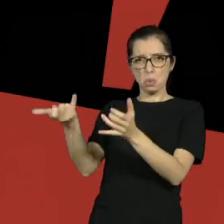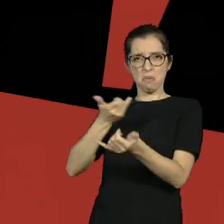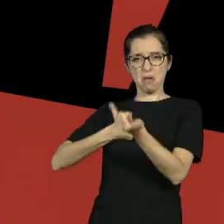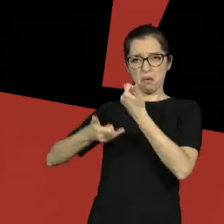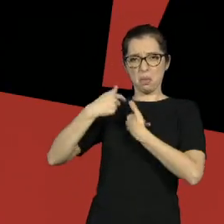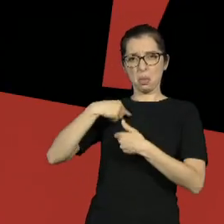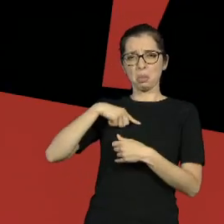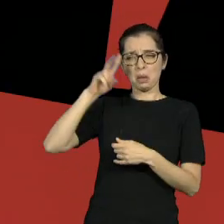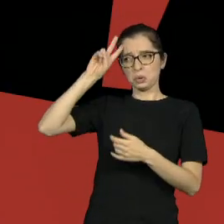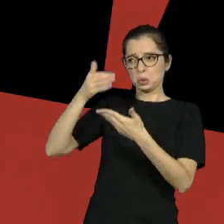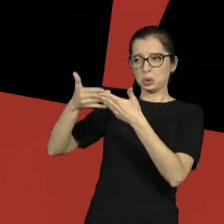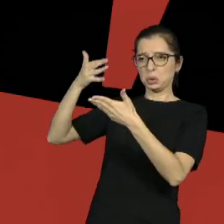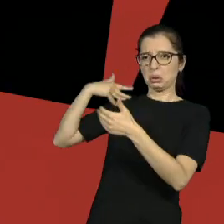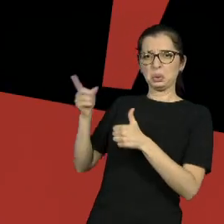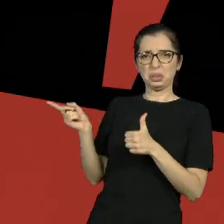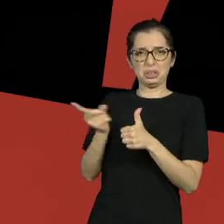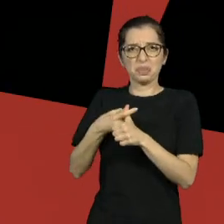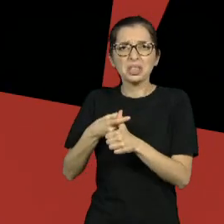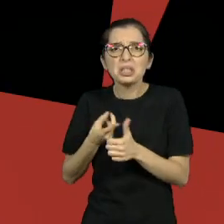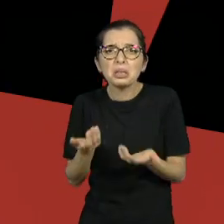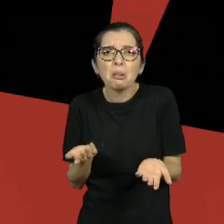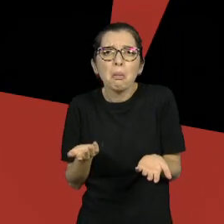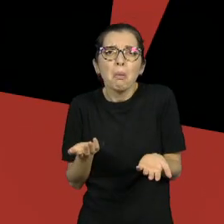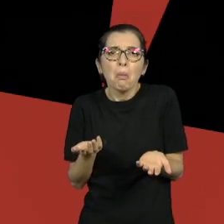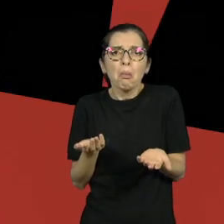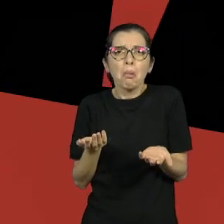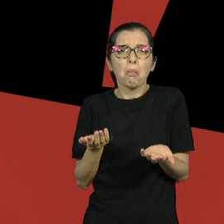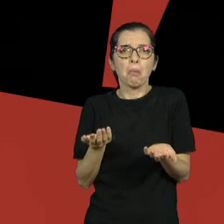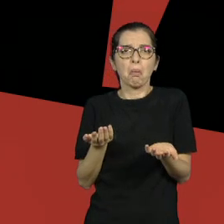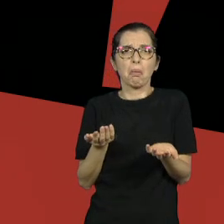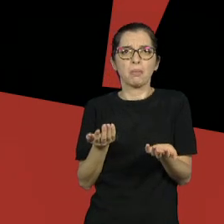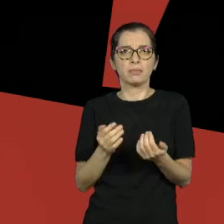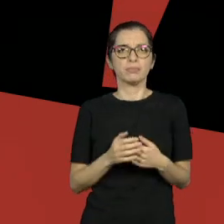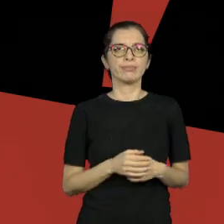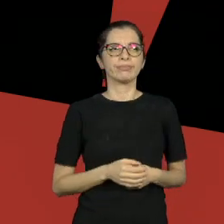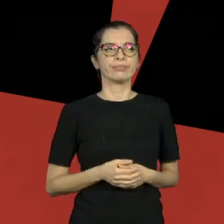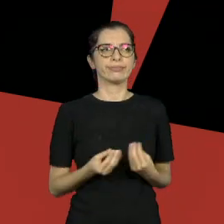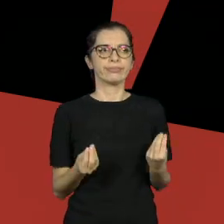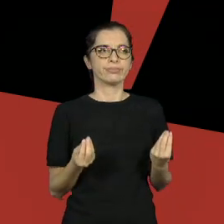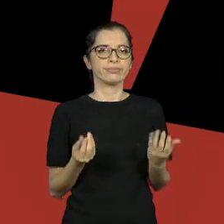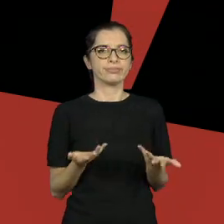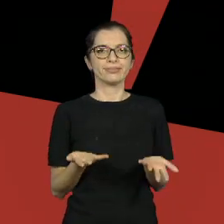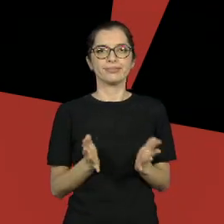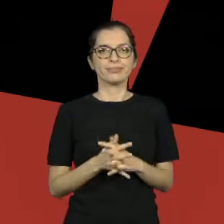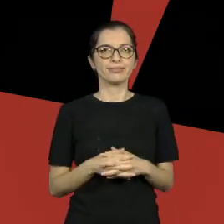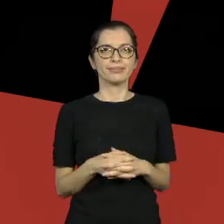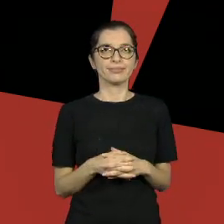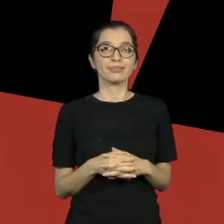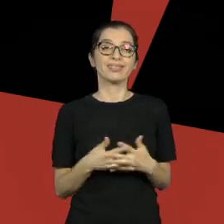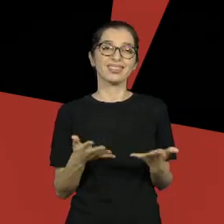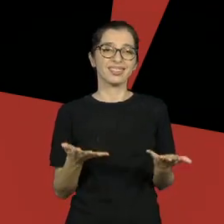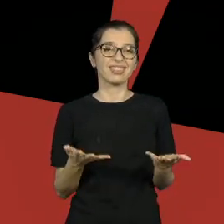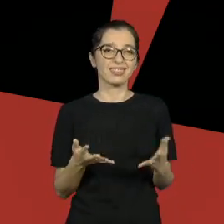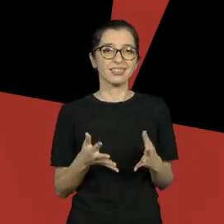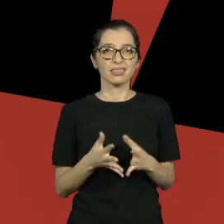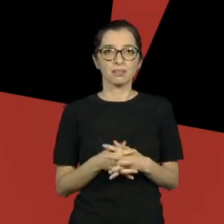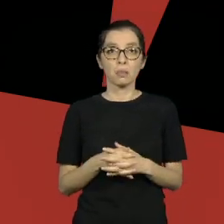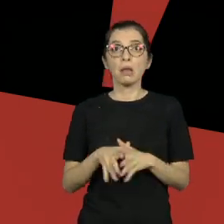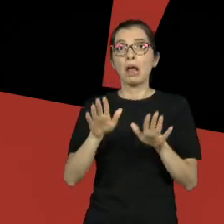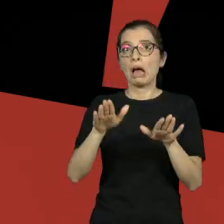disse que eu tenho uma dívida histórica e eu queria saber como é que eu faço para quitar essa dívida o rock